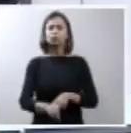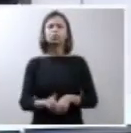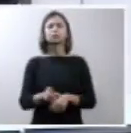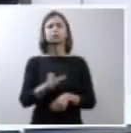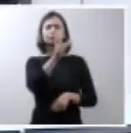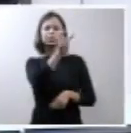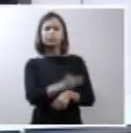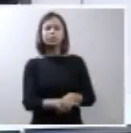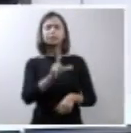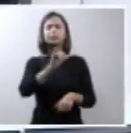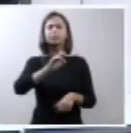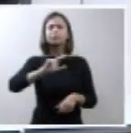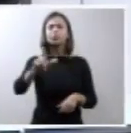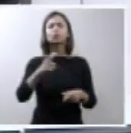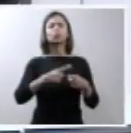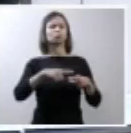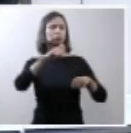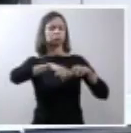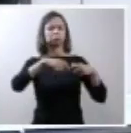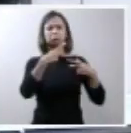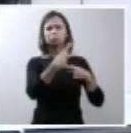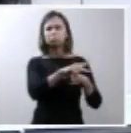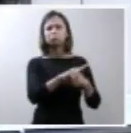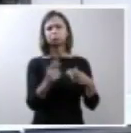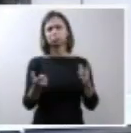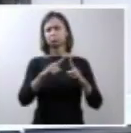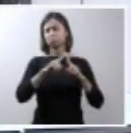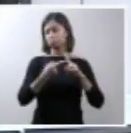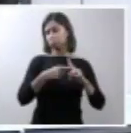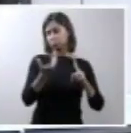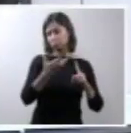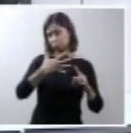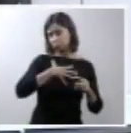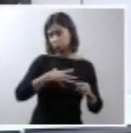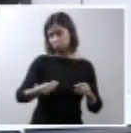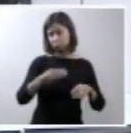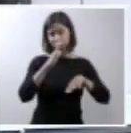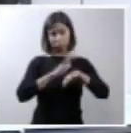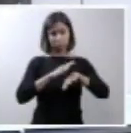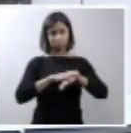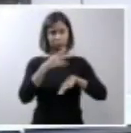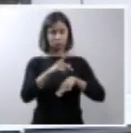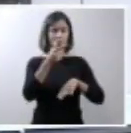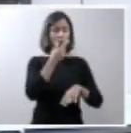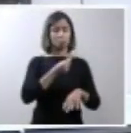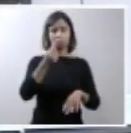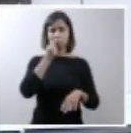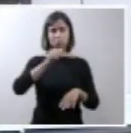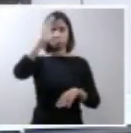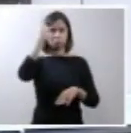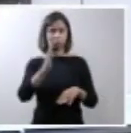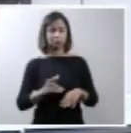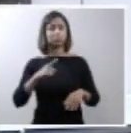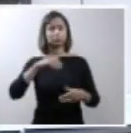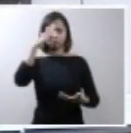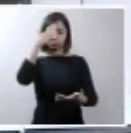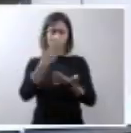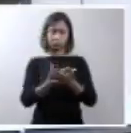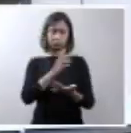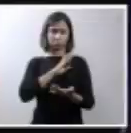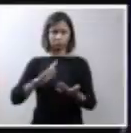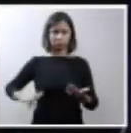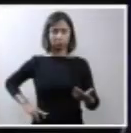civis políticos seais reprodutivos de todos os brasileiros e brasileiras que com